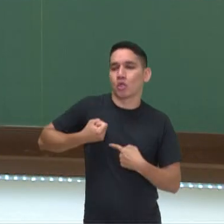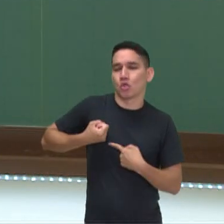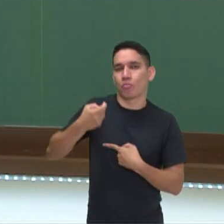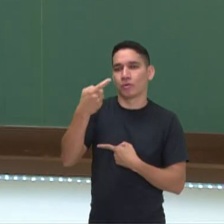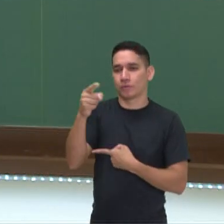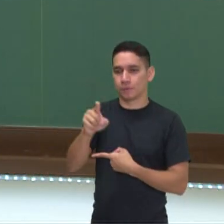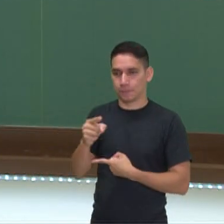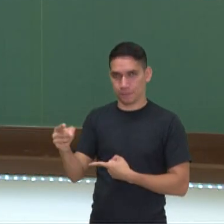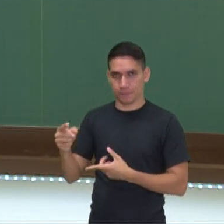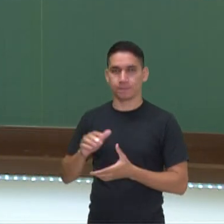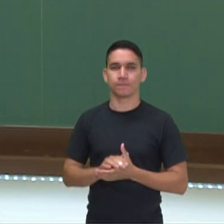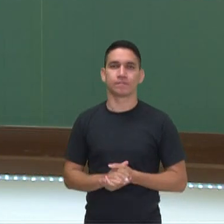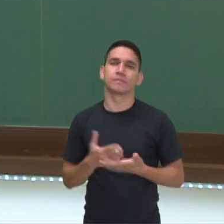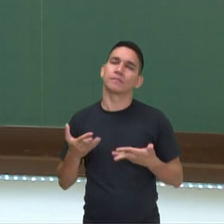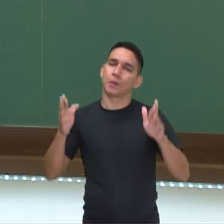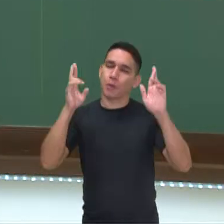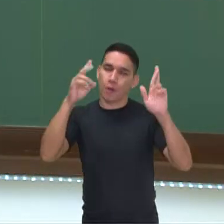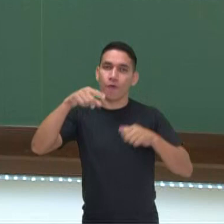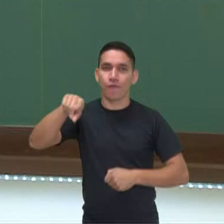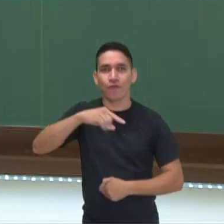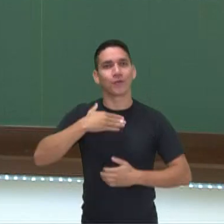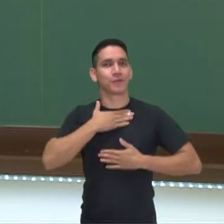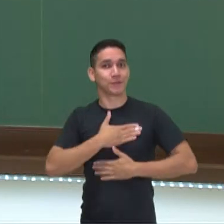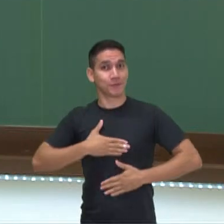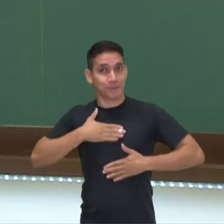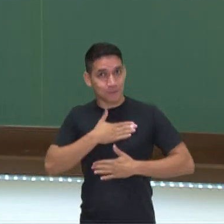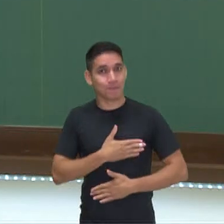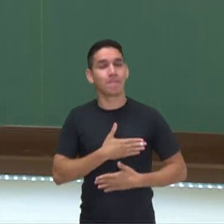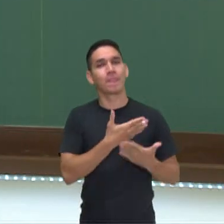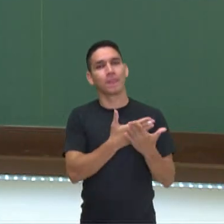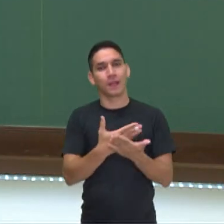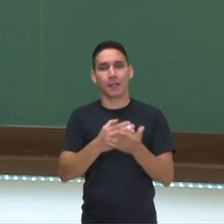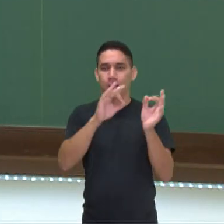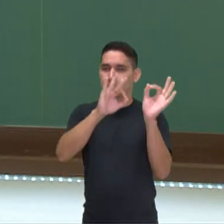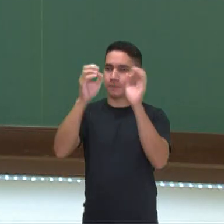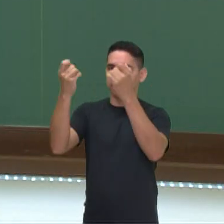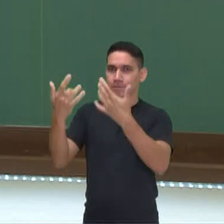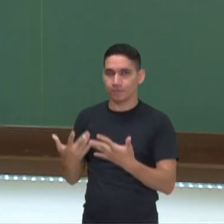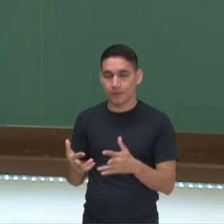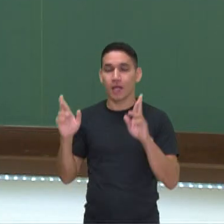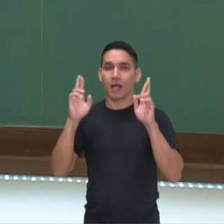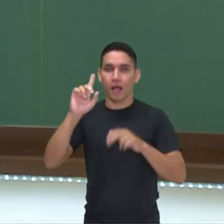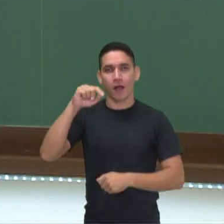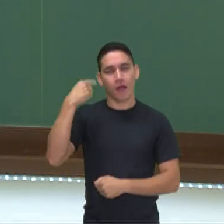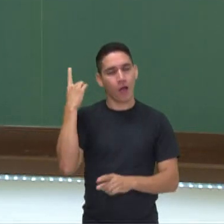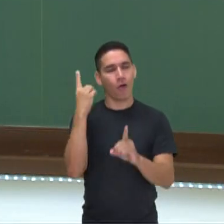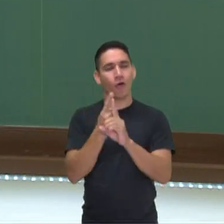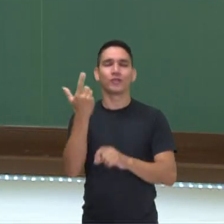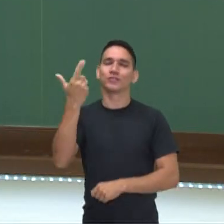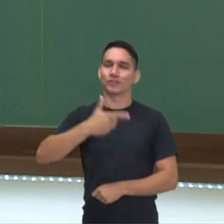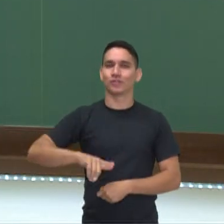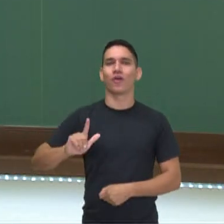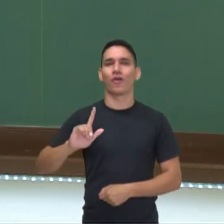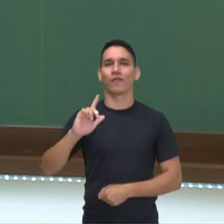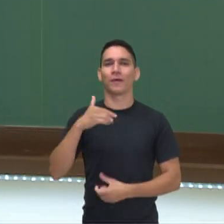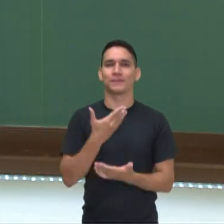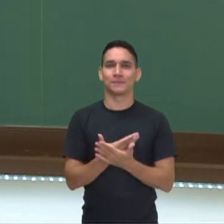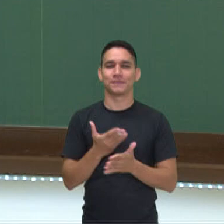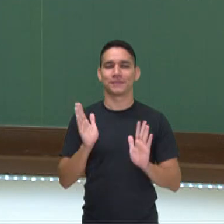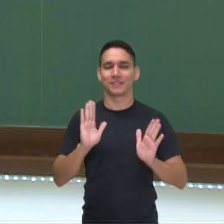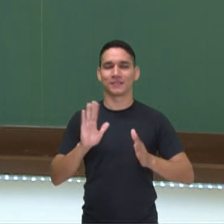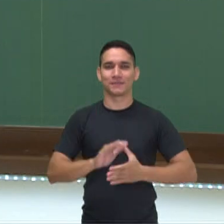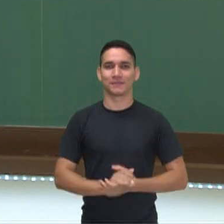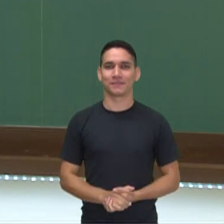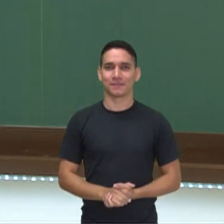Ok bom Espero que vocês tenham gostado dessa aula e eu espero vocês na próxima aula